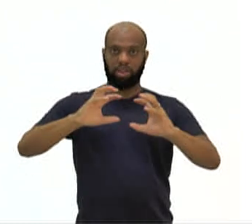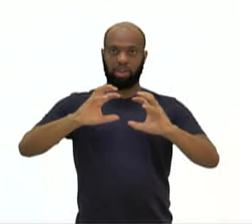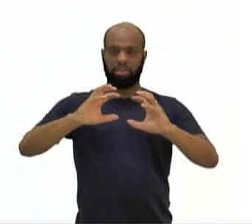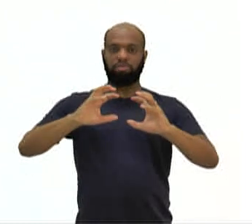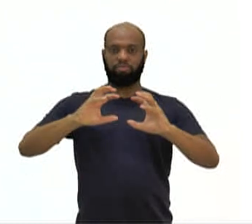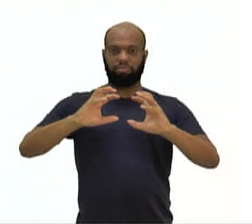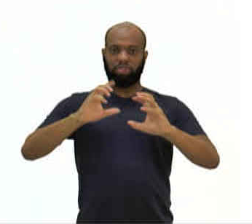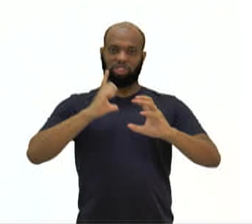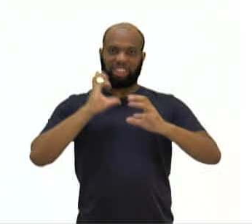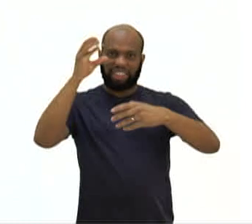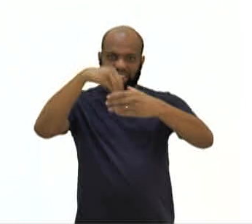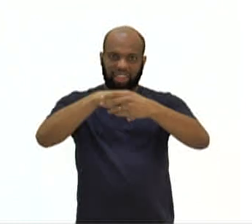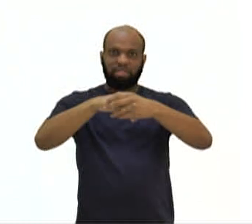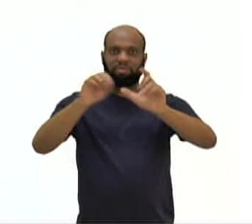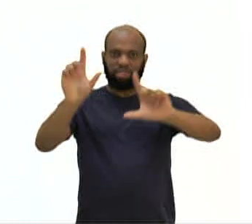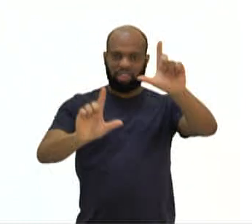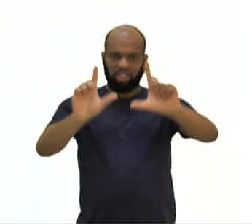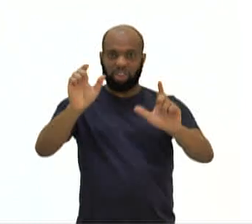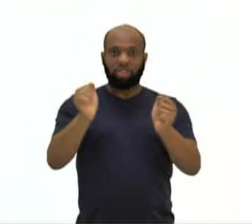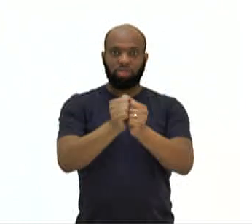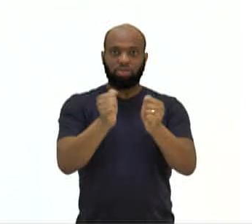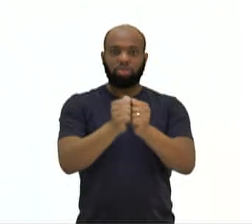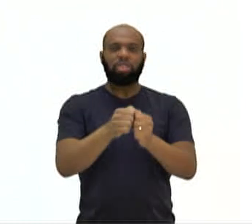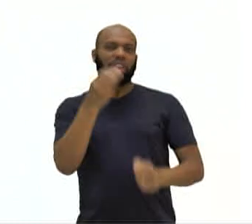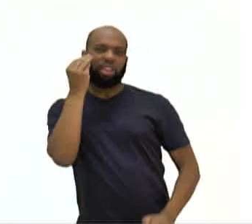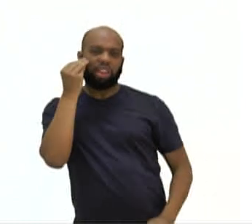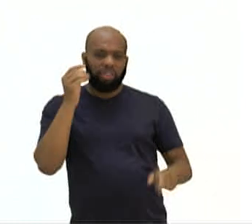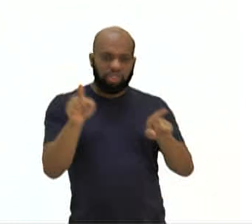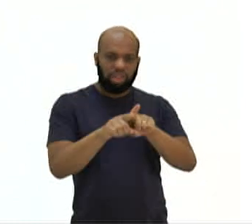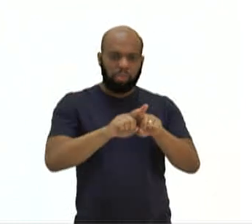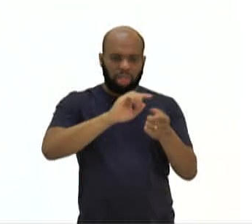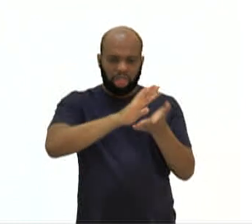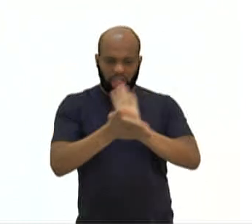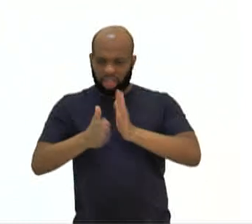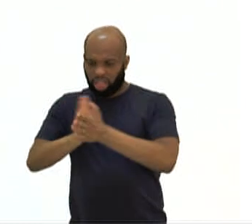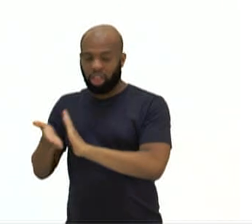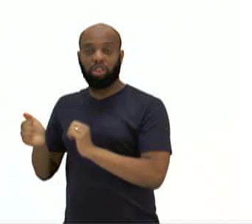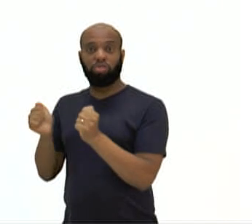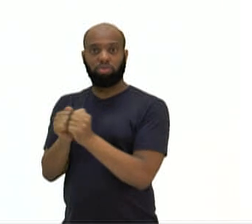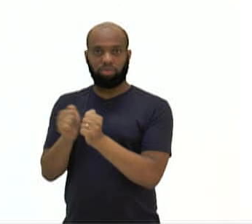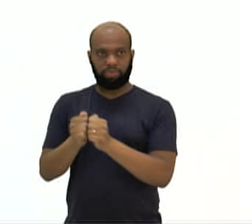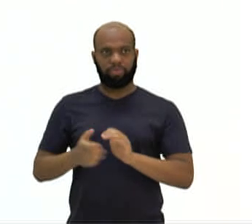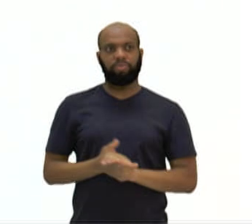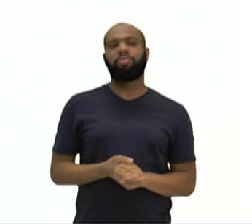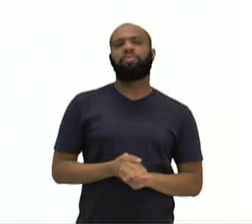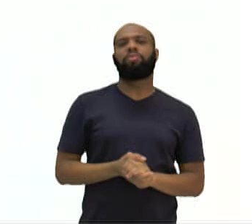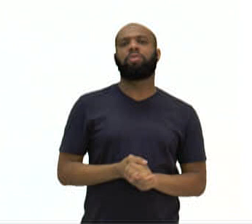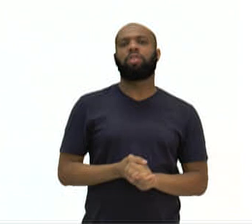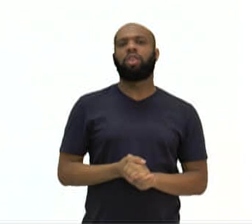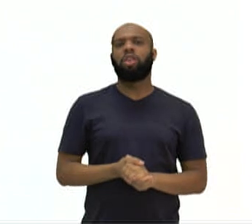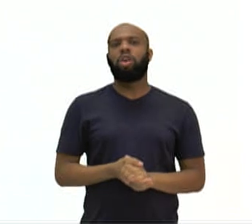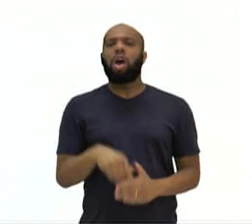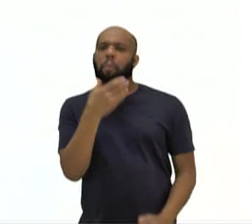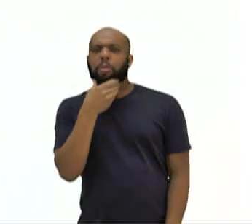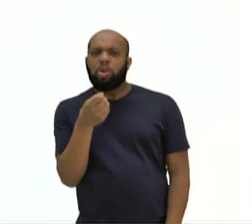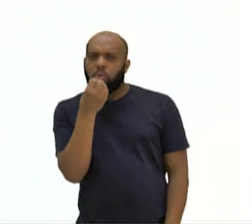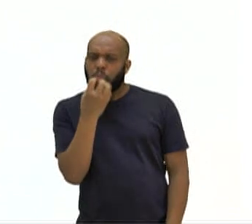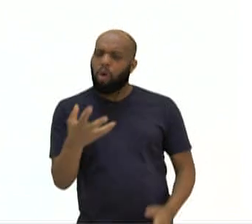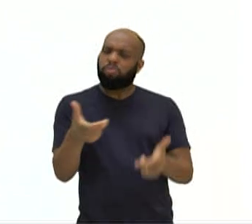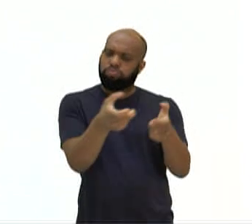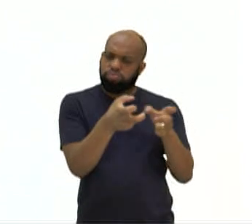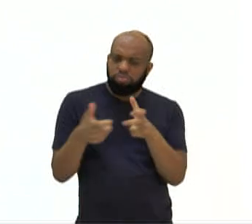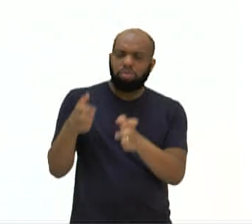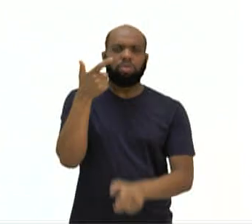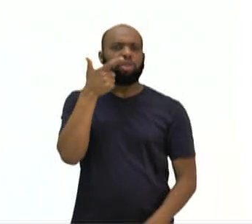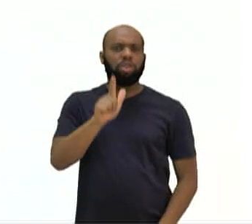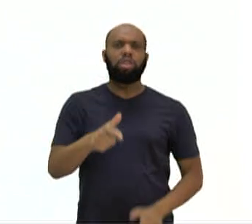eletrônico na tela, ao mesmo tempo que tentavam se destruir mutuamente. O garoto era bom no jogo,